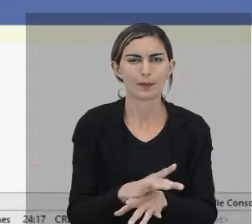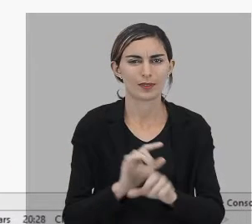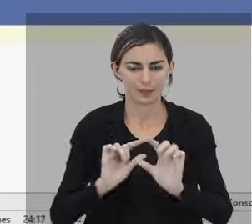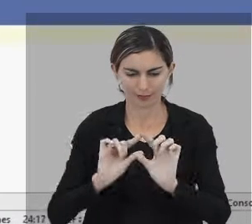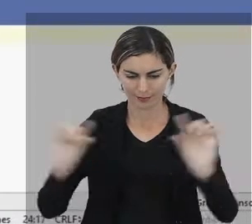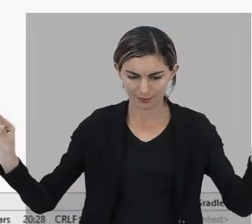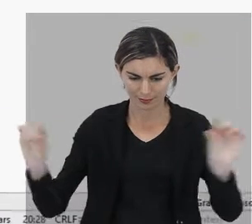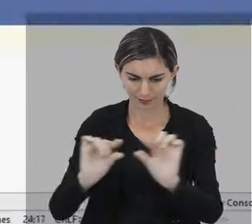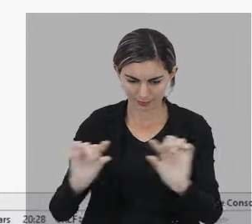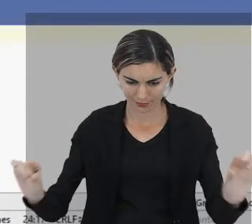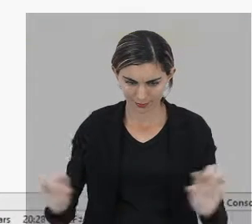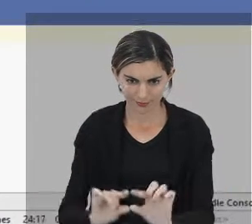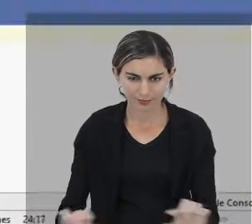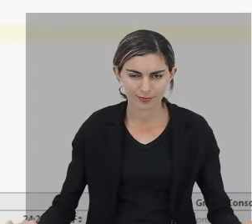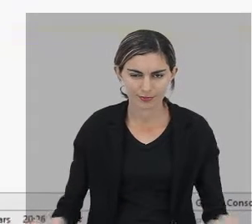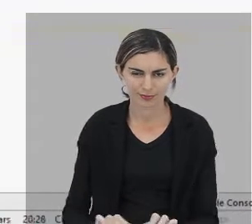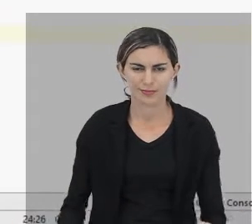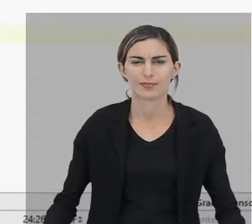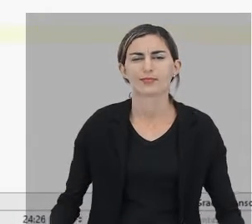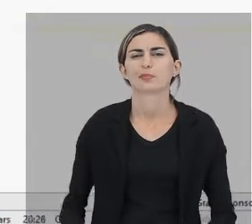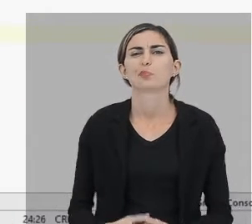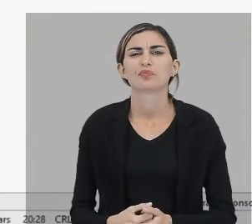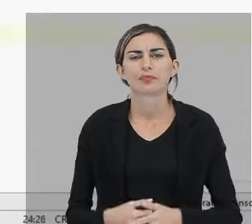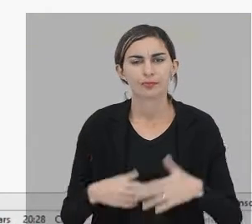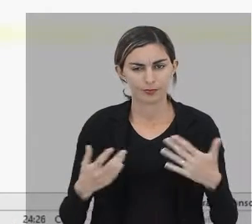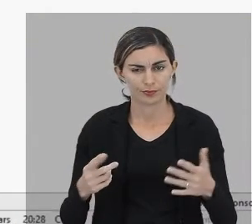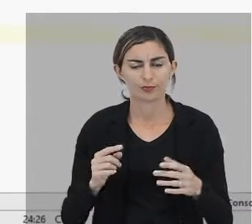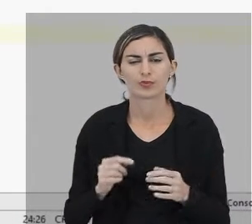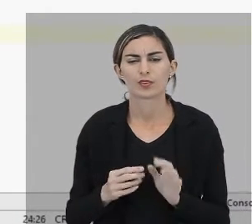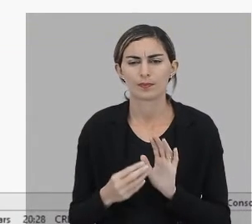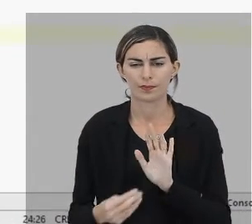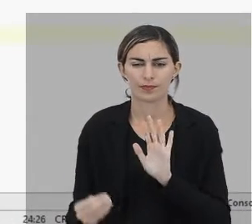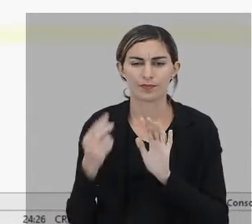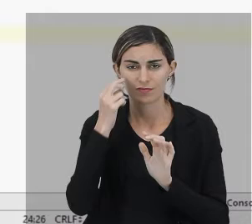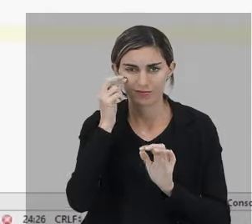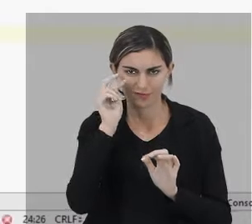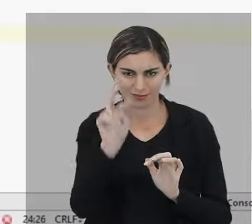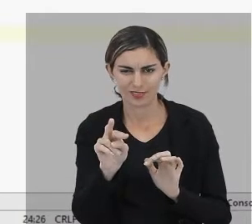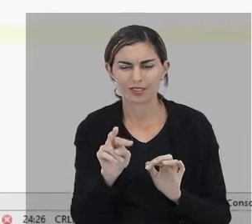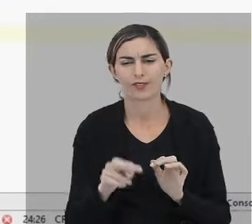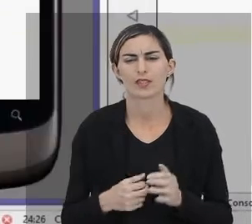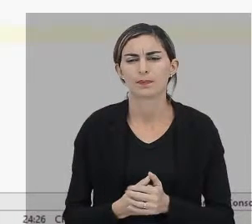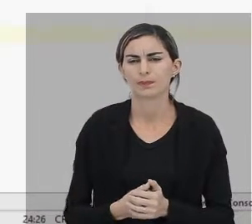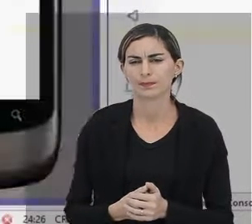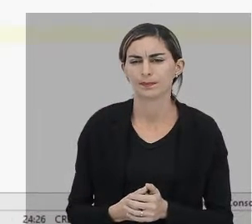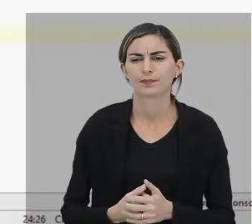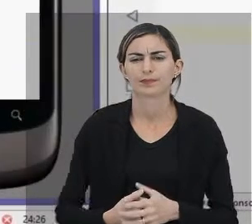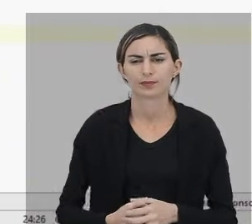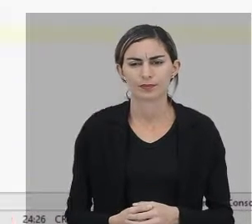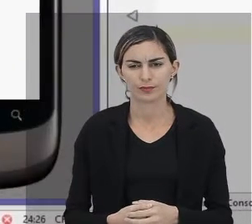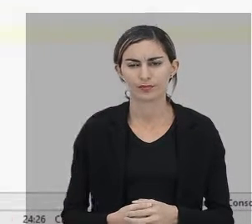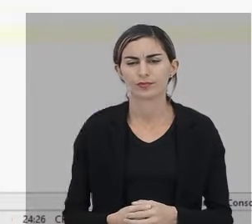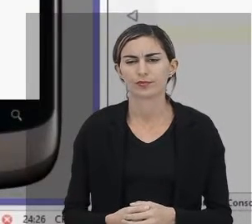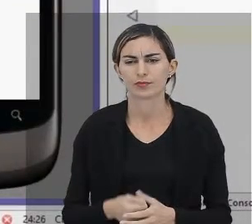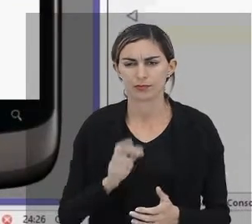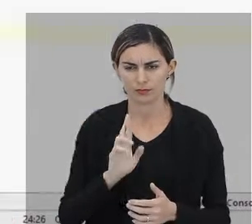dessas linhas que acrescentam um botão. Então, vamos executar e ver o resultado.